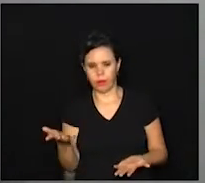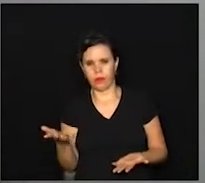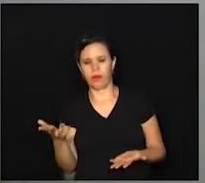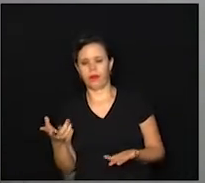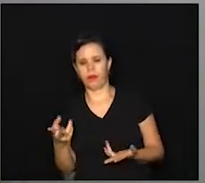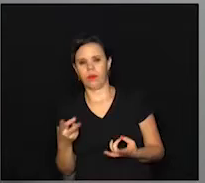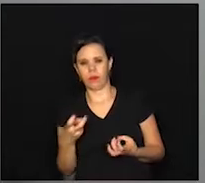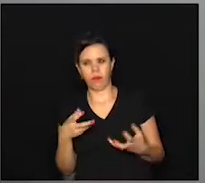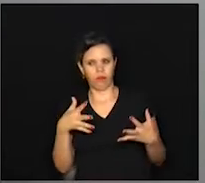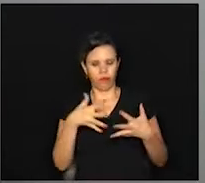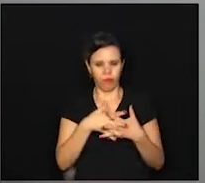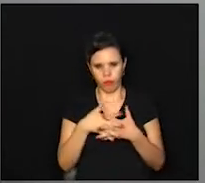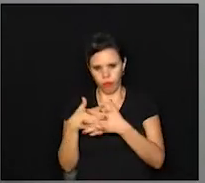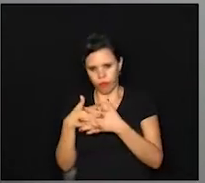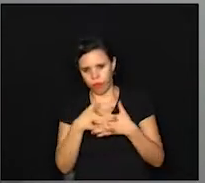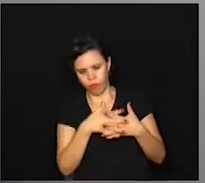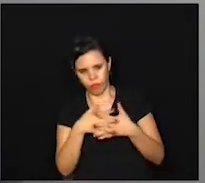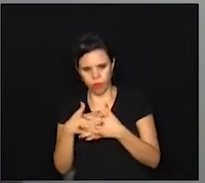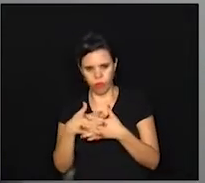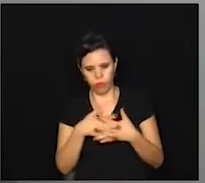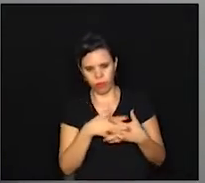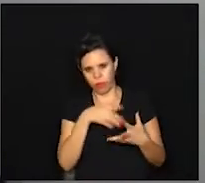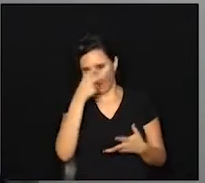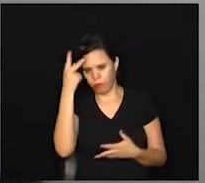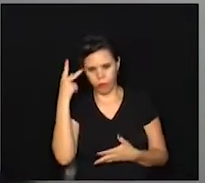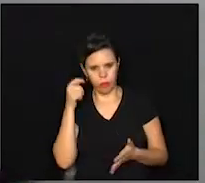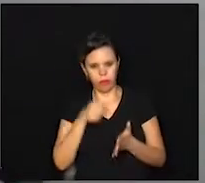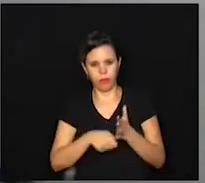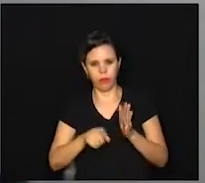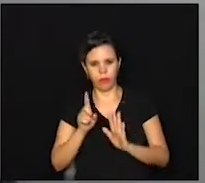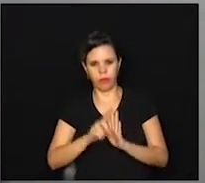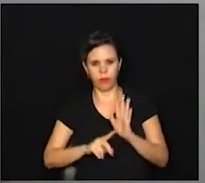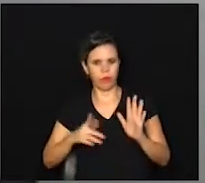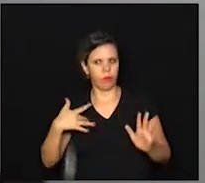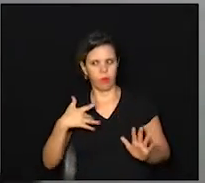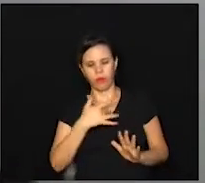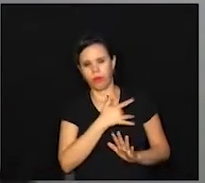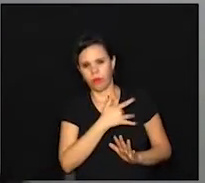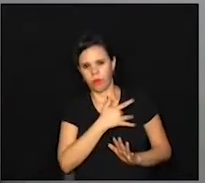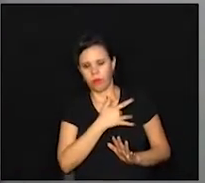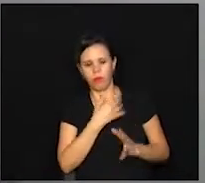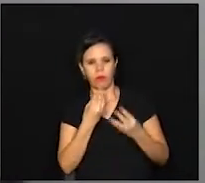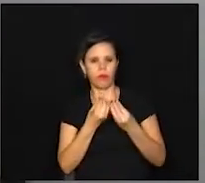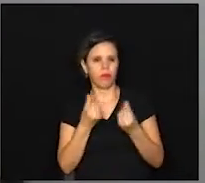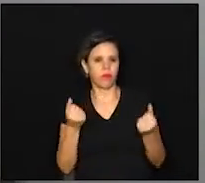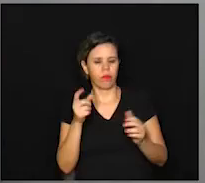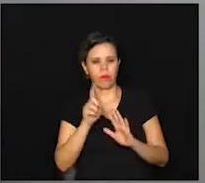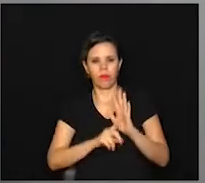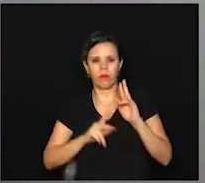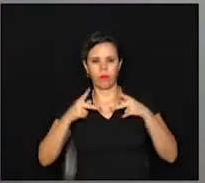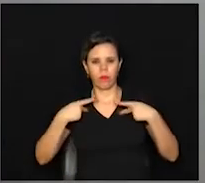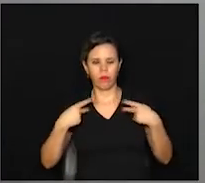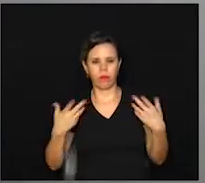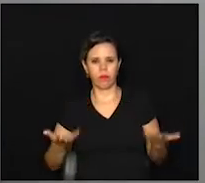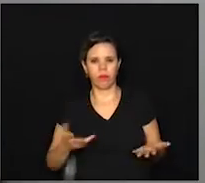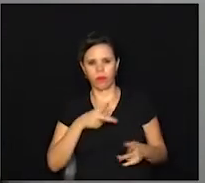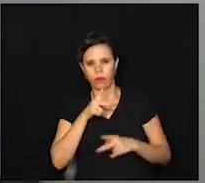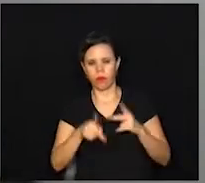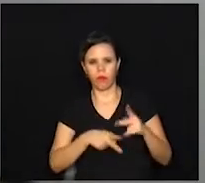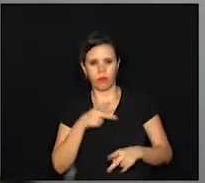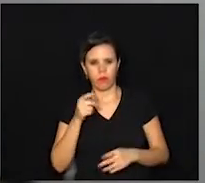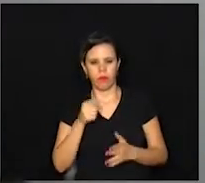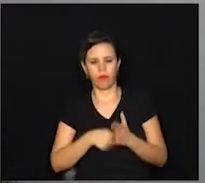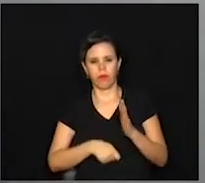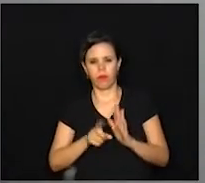forma confusa, as pessoas têm esse ideal. Quando as pessoas reivindicam o direito à saúde, saúde de qualidade, isso é direitos humanos. Quando as pessoas reivindicam o